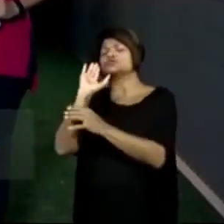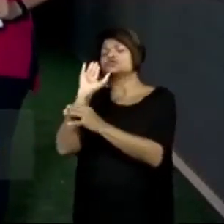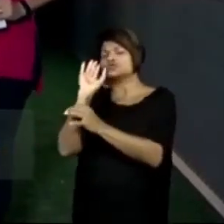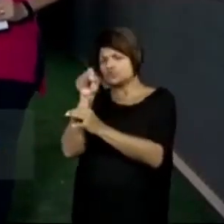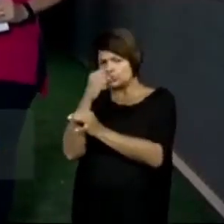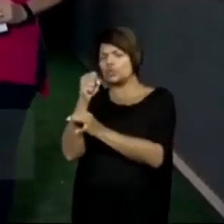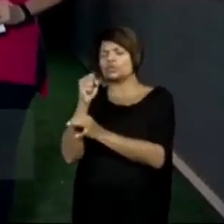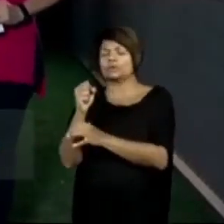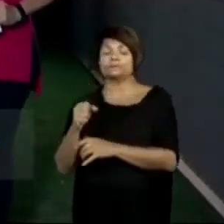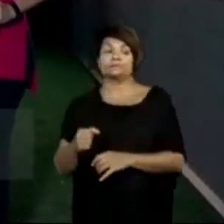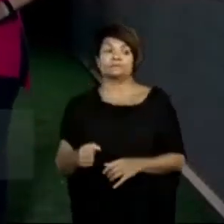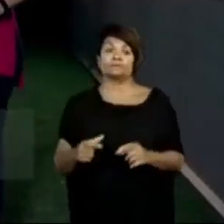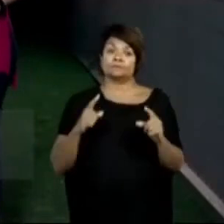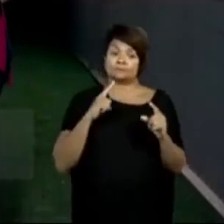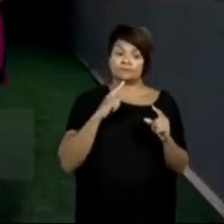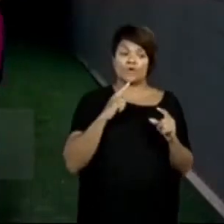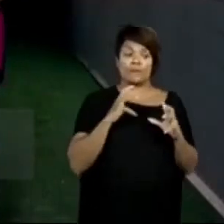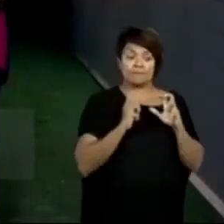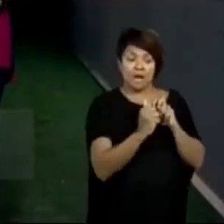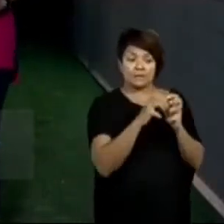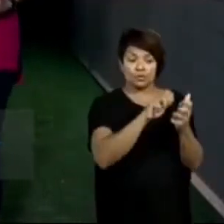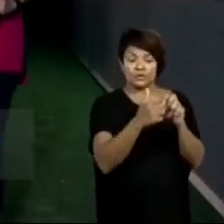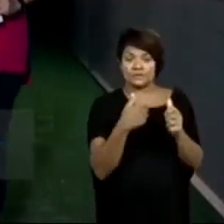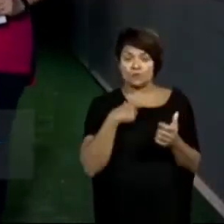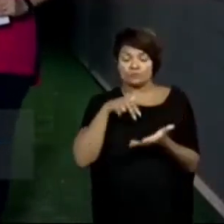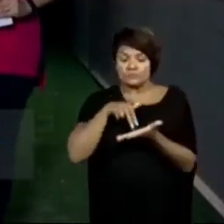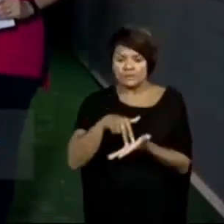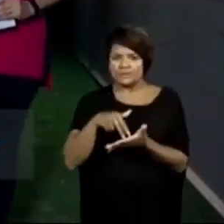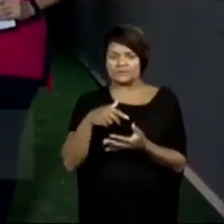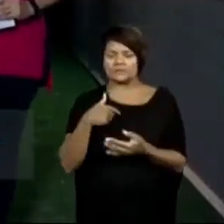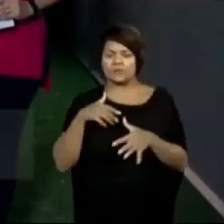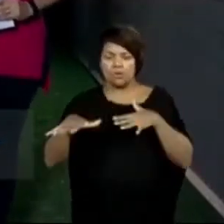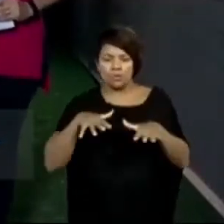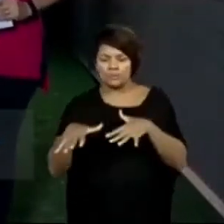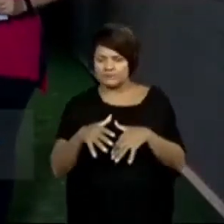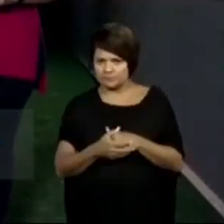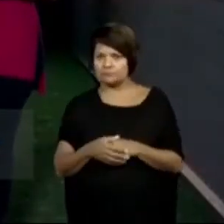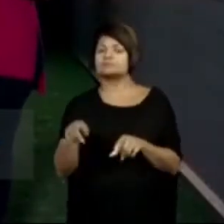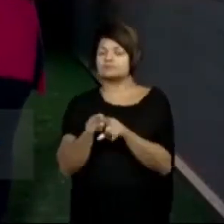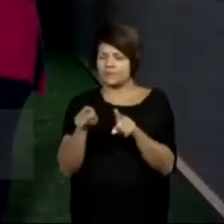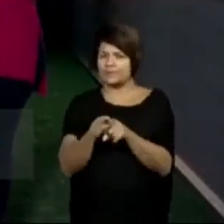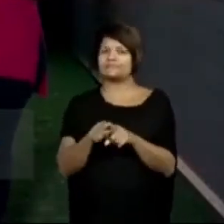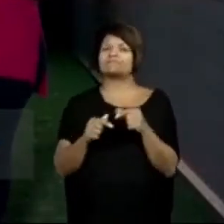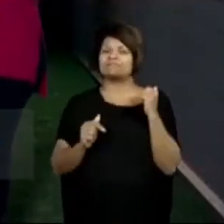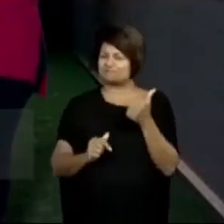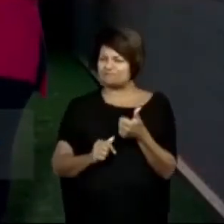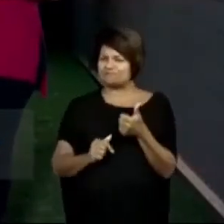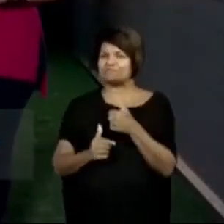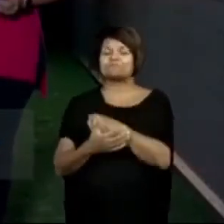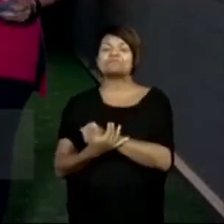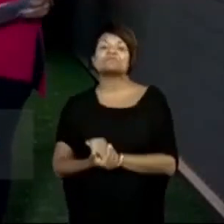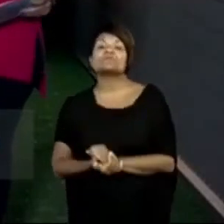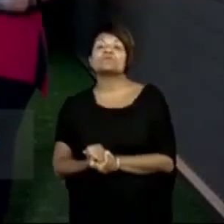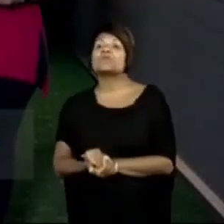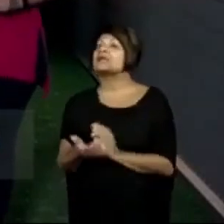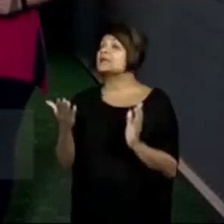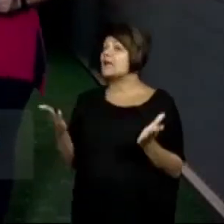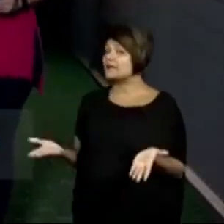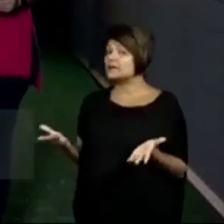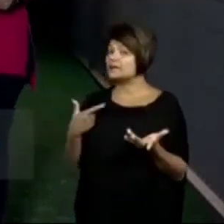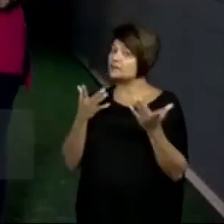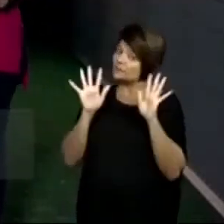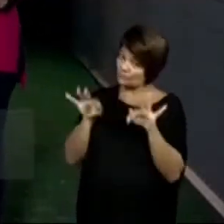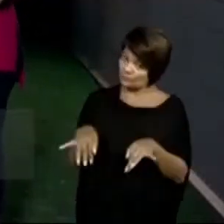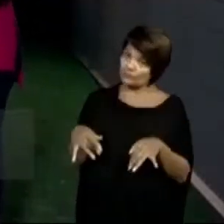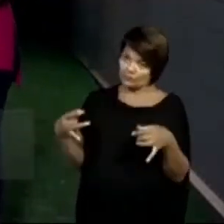presentes, tanto de manipulação, como estabilização, como locomoção, não é, Pro? Isso mesmo. E aí, nós